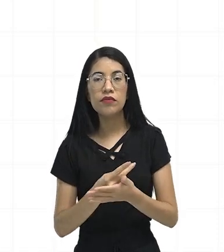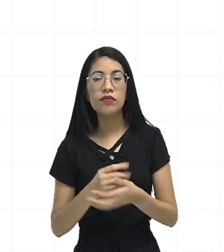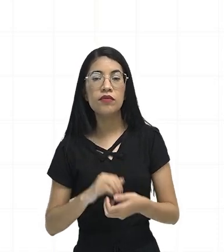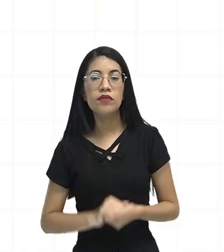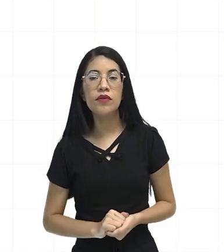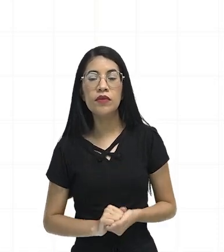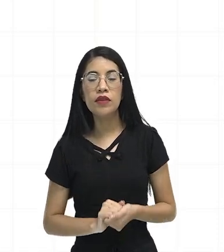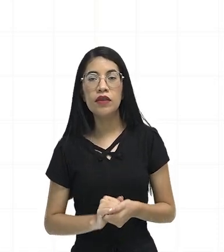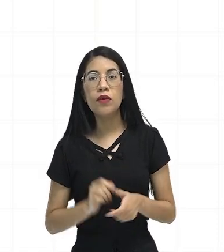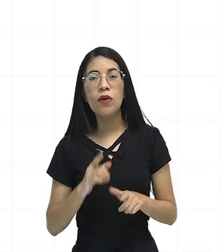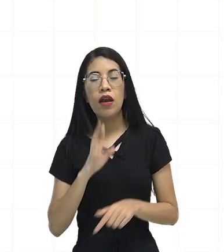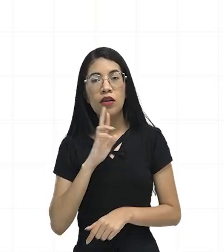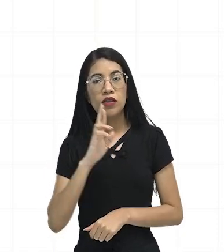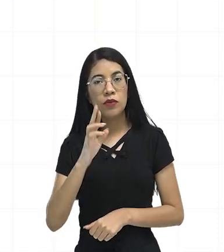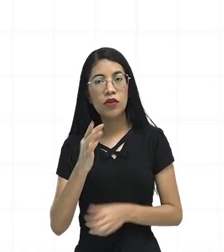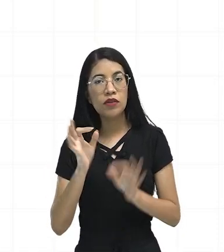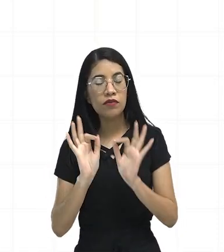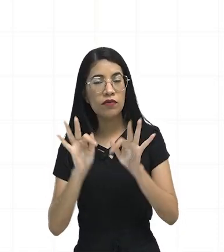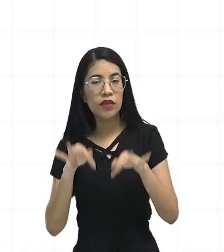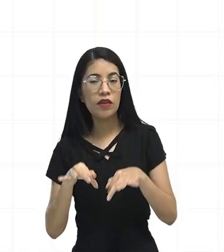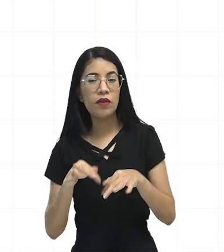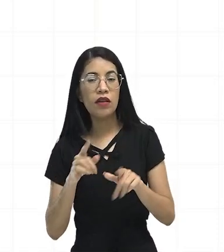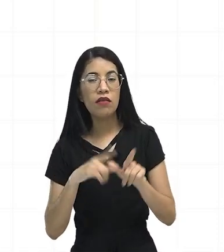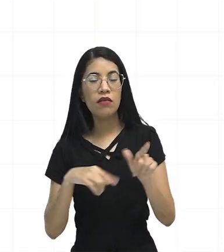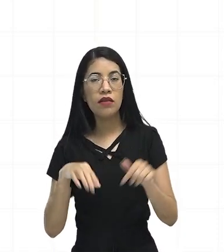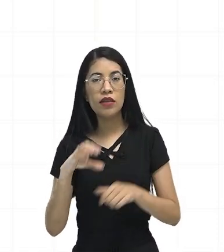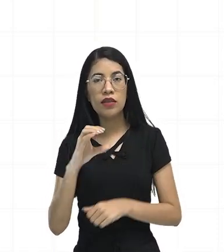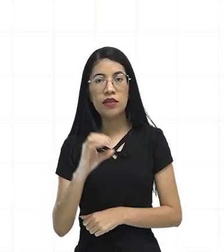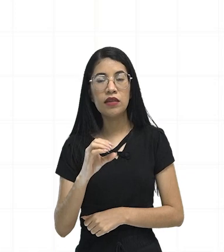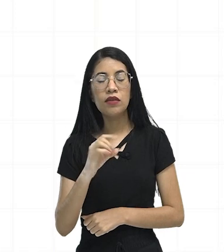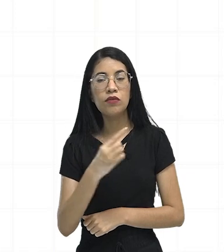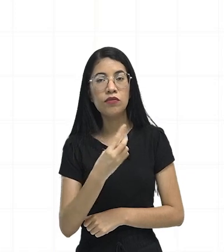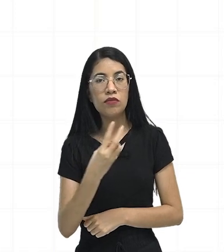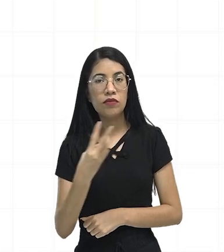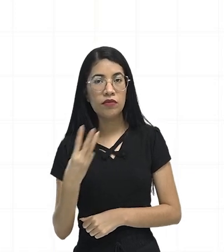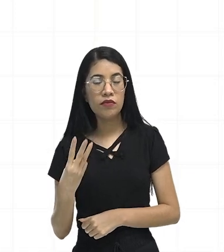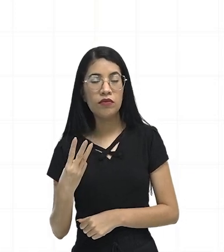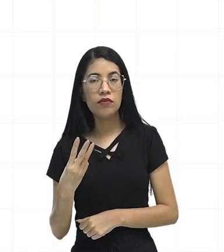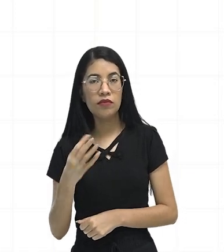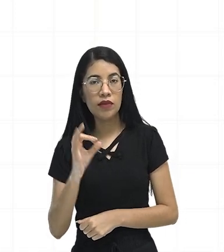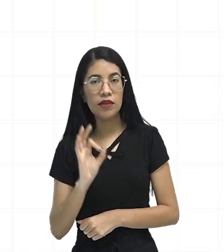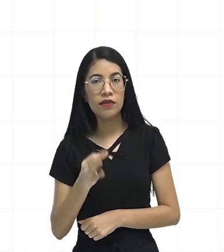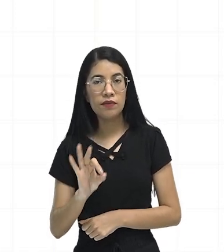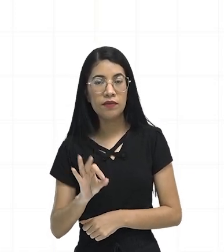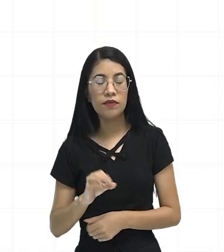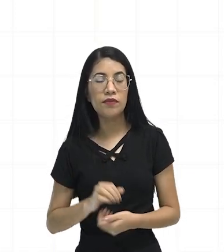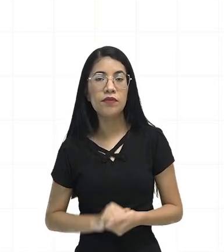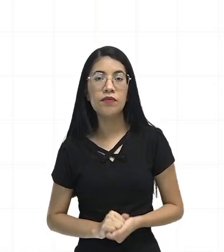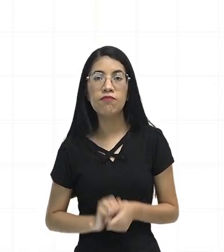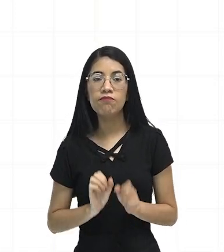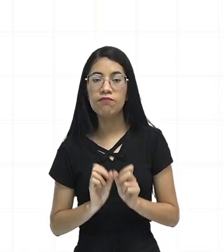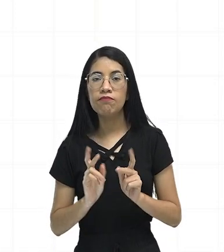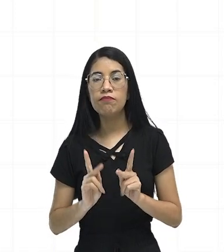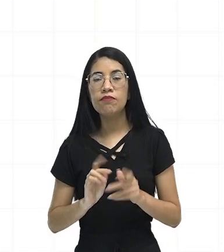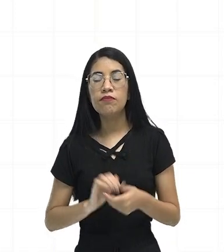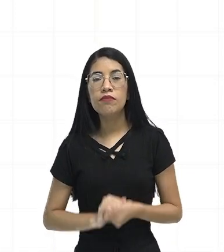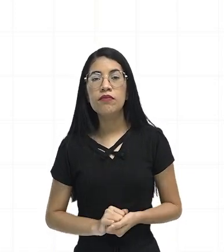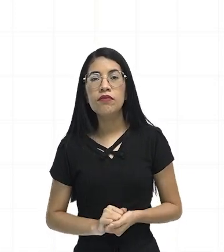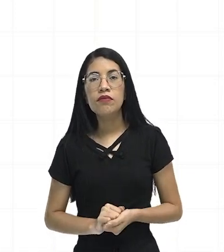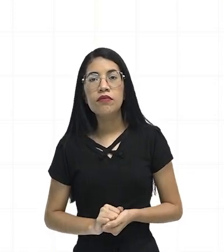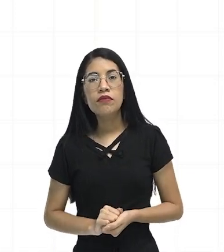daqui é a alternativa correta. Ok? 1, 2 e 3. Bacana, né,